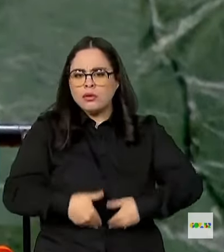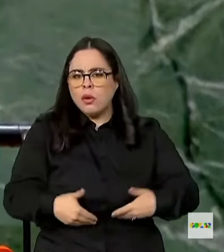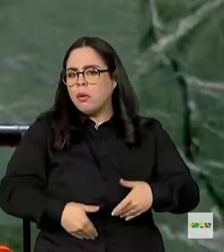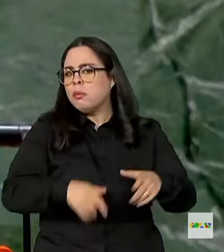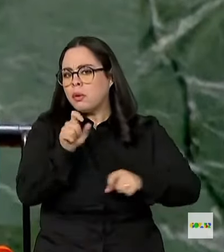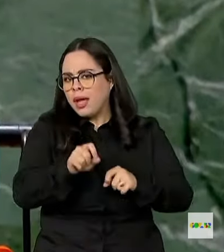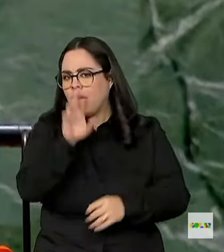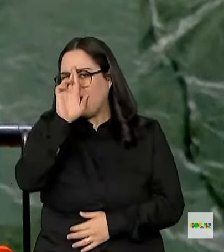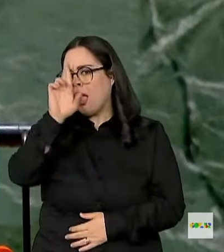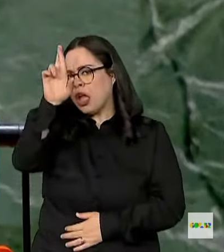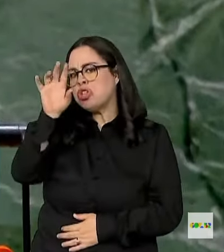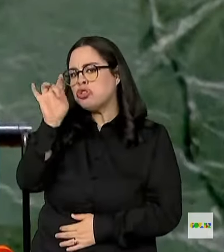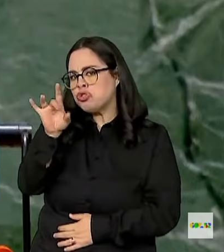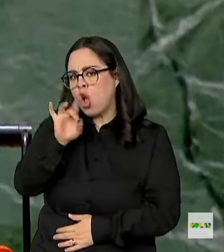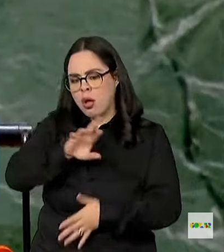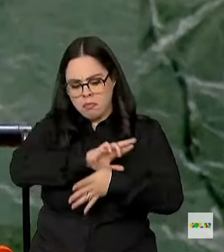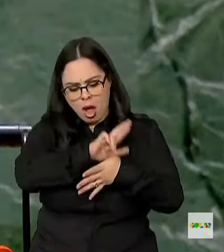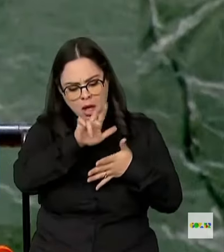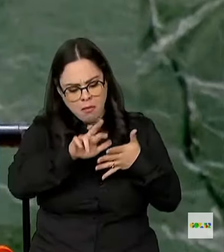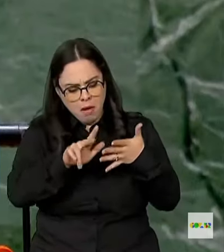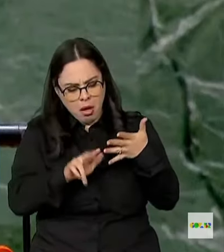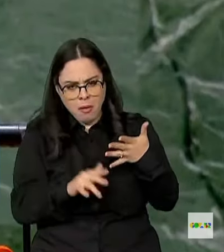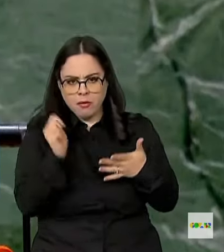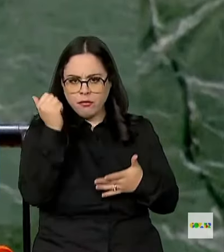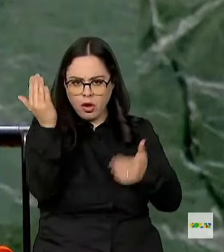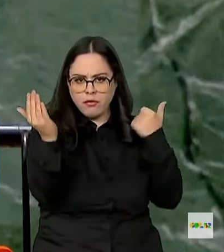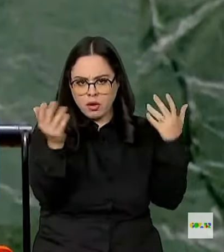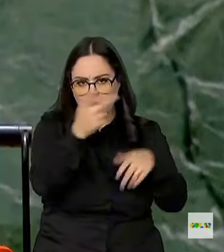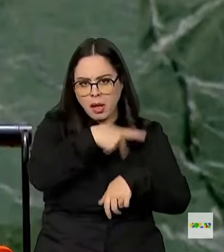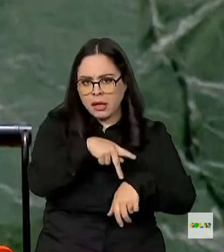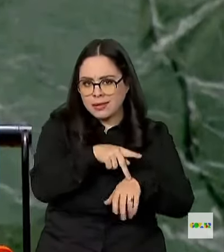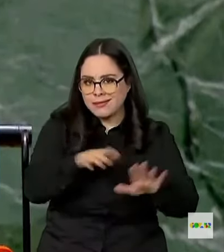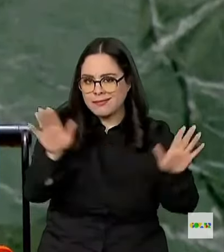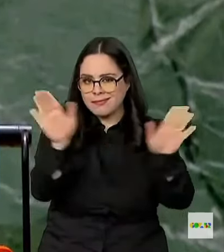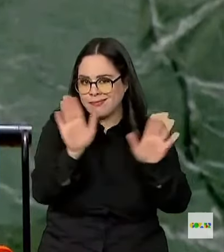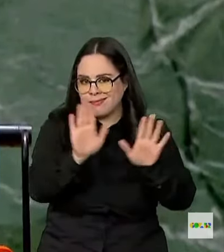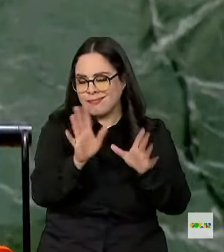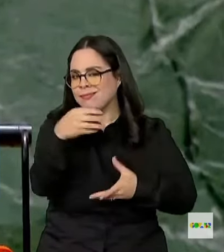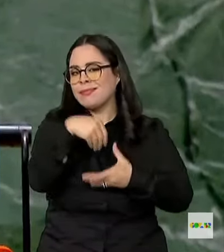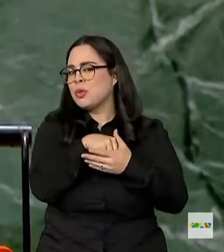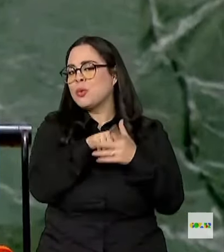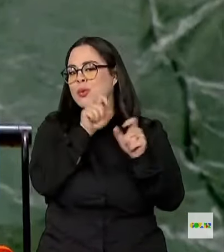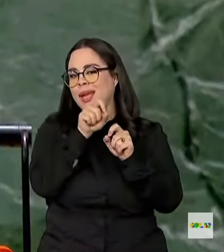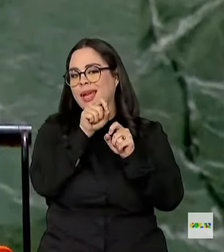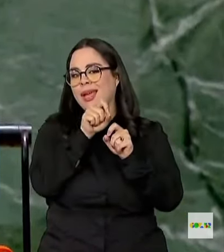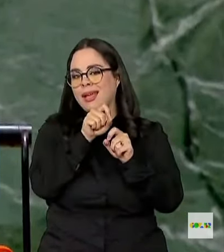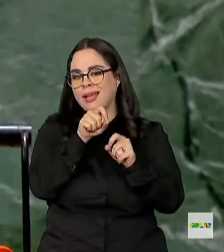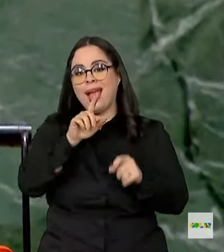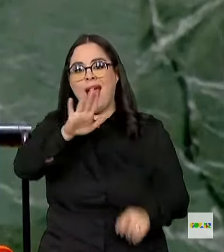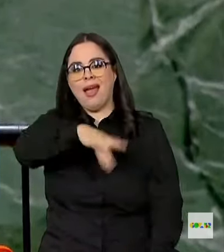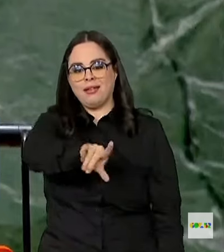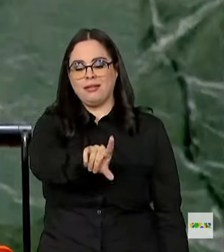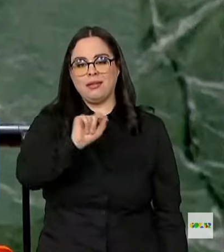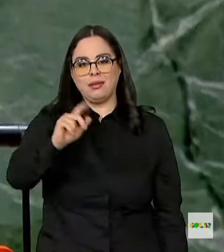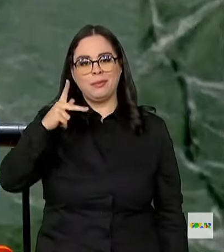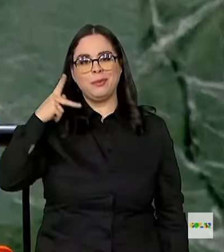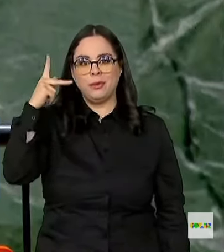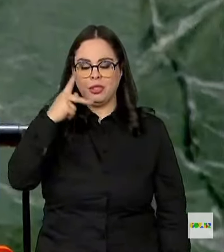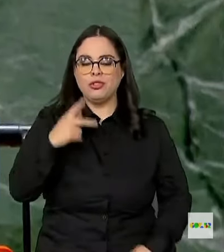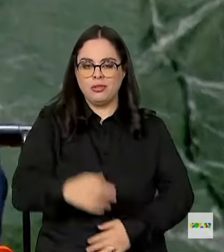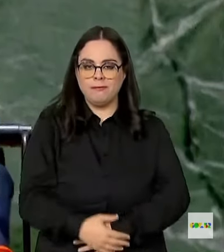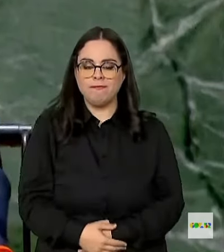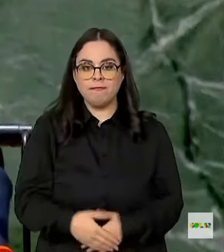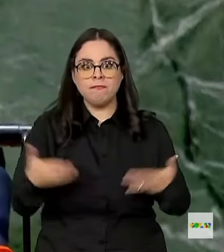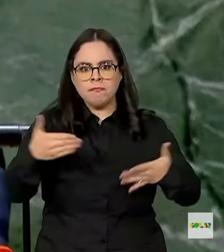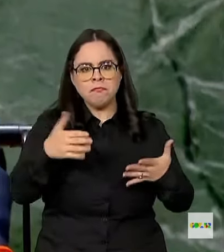é resultado apenas de fatores externos. Ela decorre, sobretudo, de escolhas políticas. Hoje,